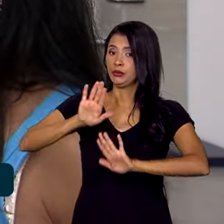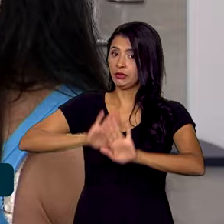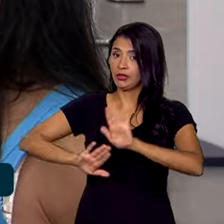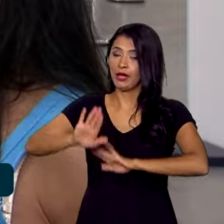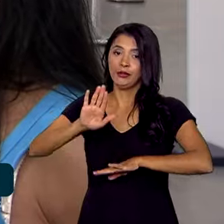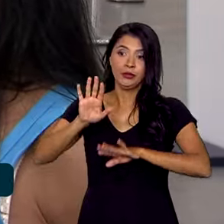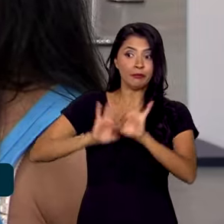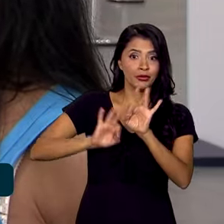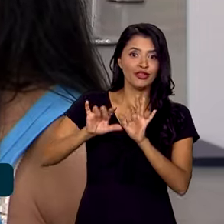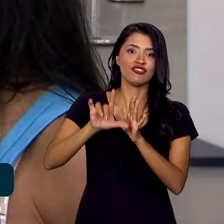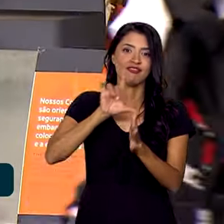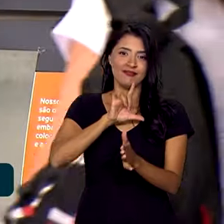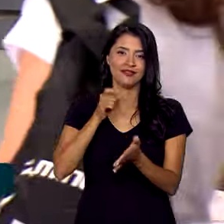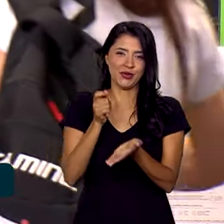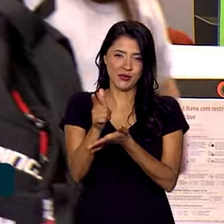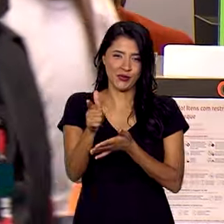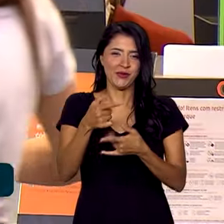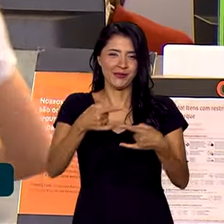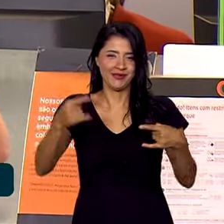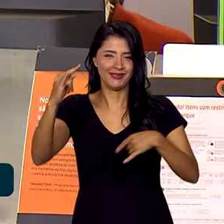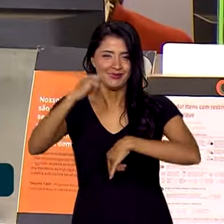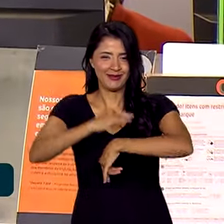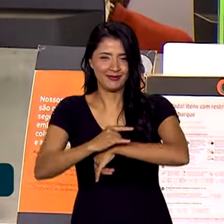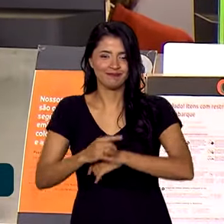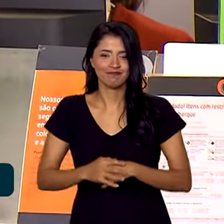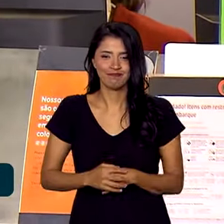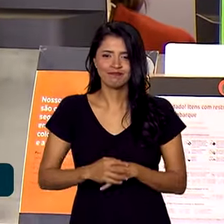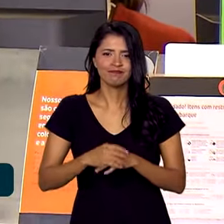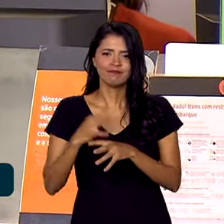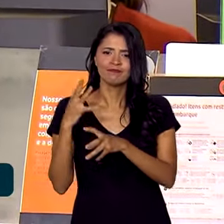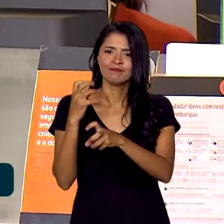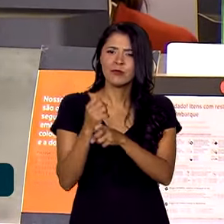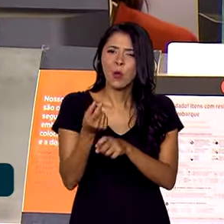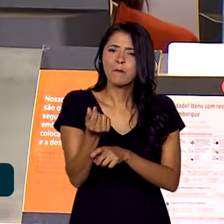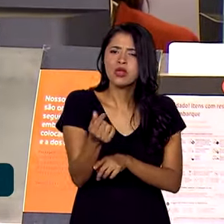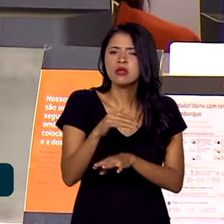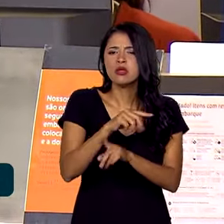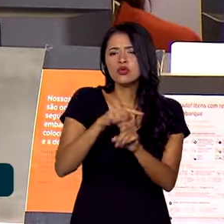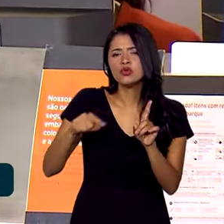e planejar bem as compras. O preço médio das tarifas foi de